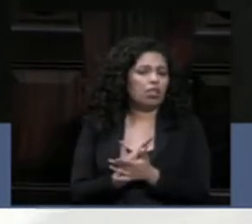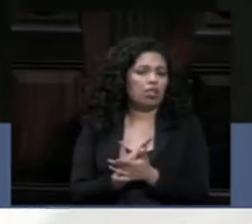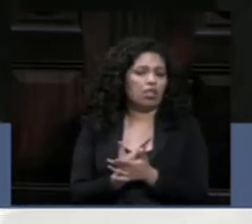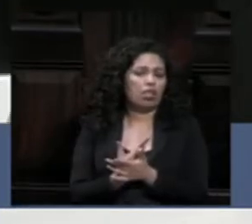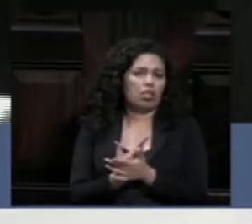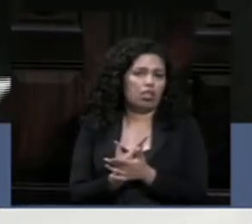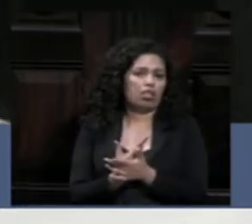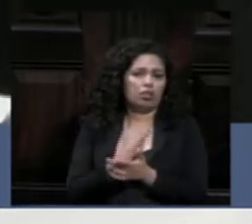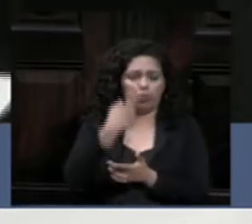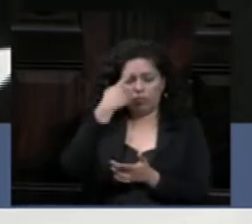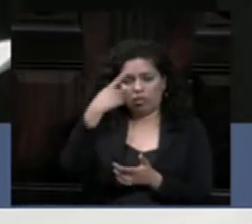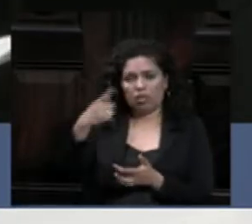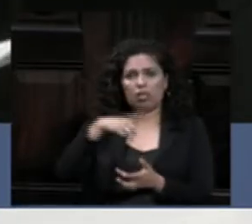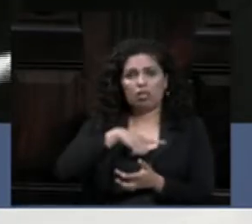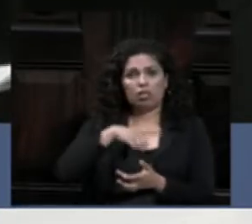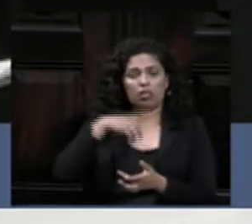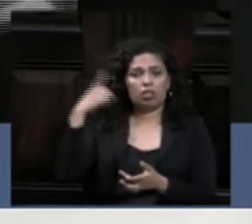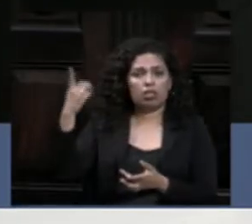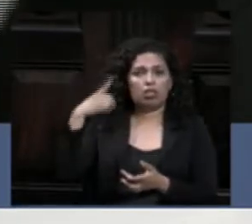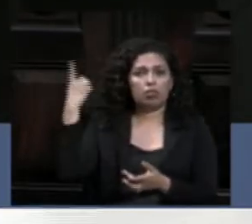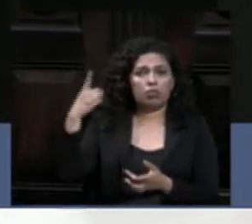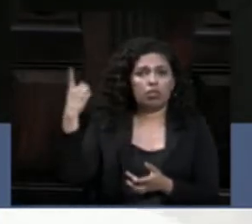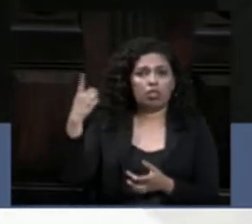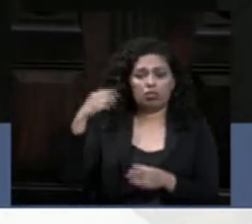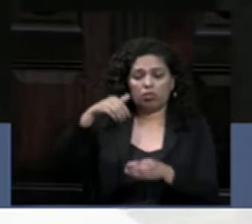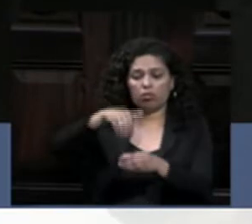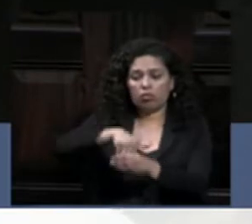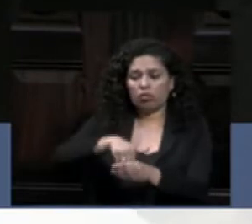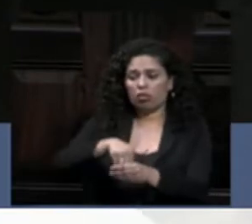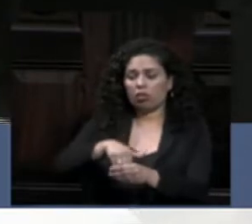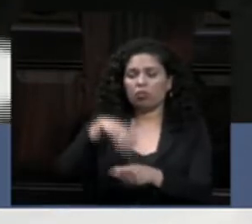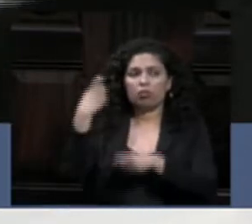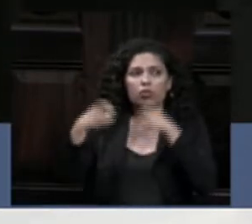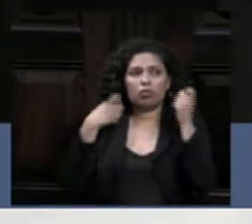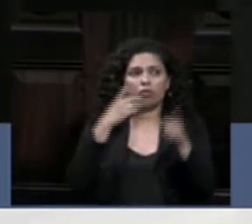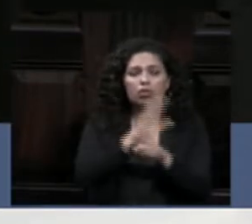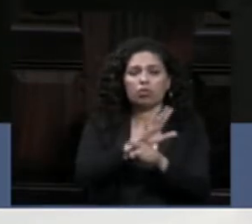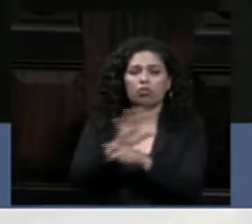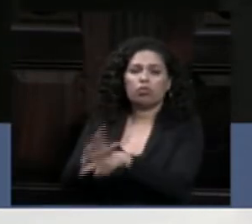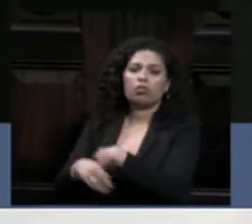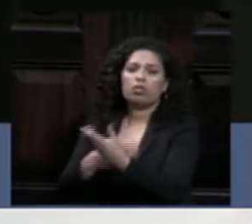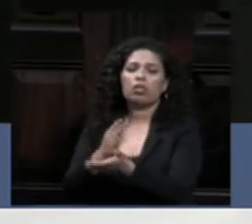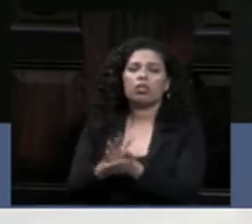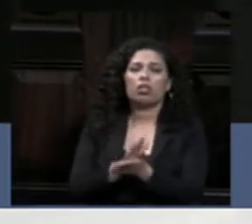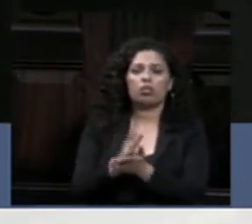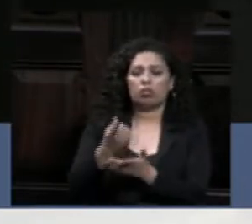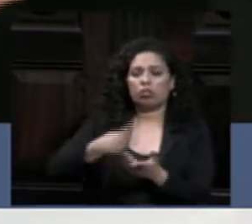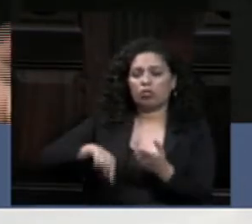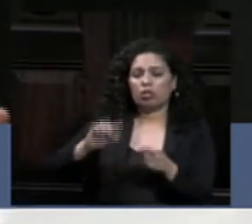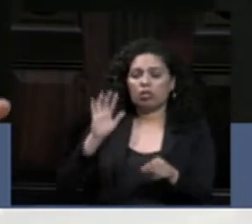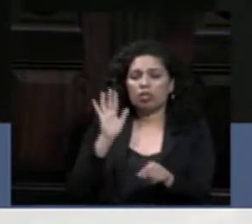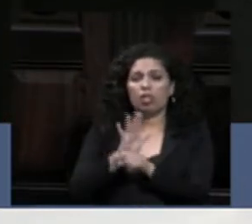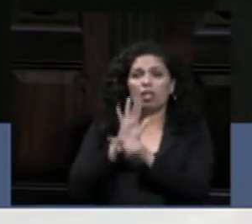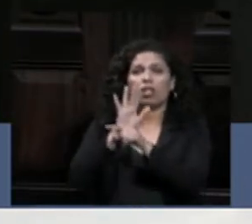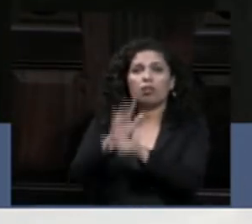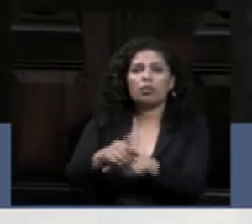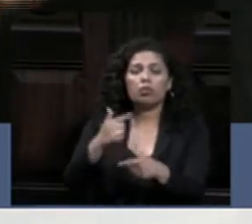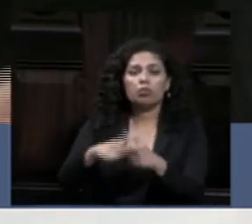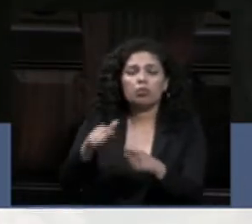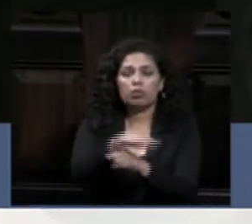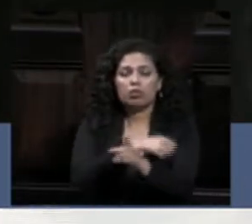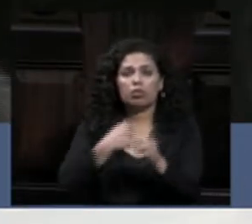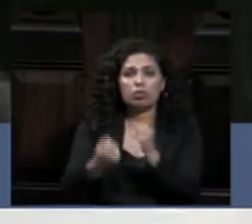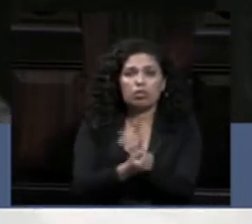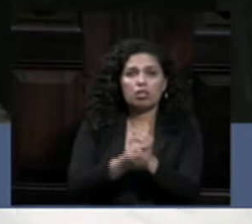alguns deputados não tenham votado essa matéria. Porque como nós vamos combater a vulnerabilidade social sem